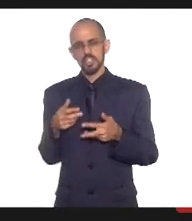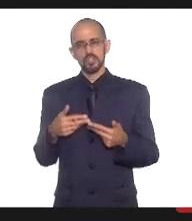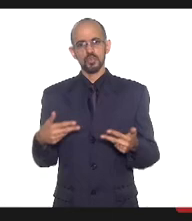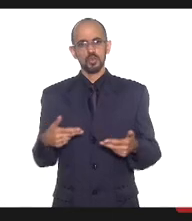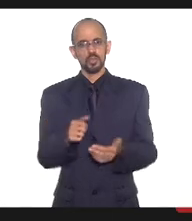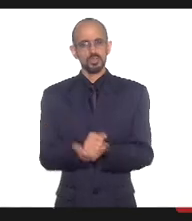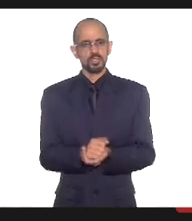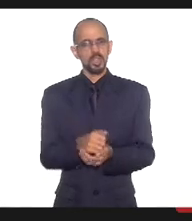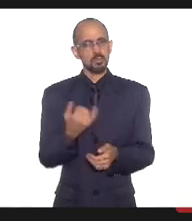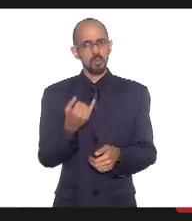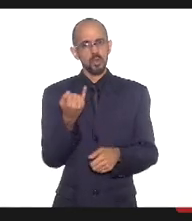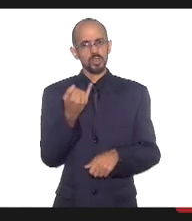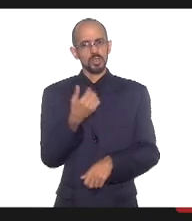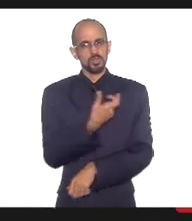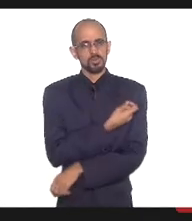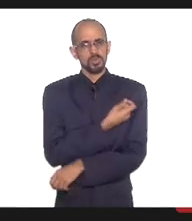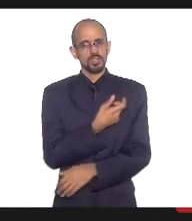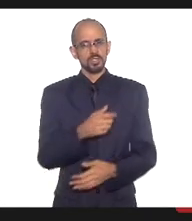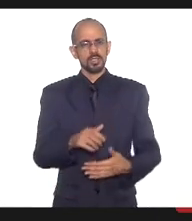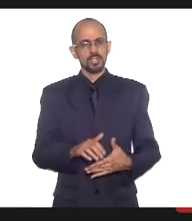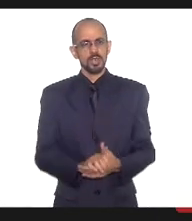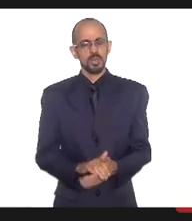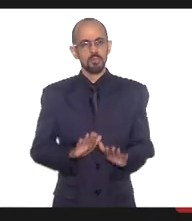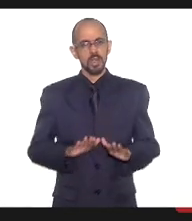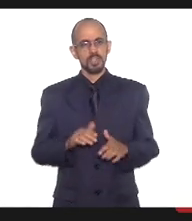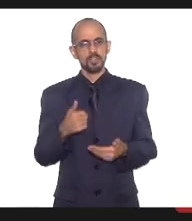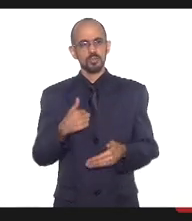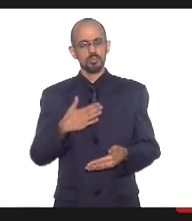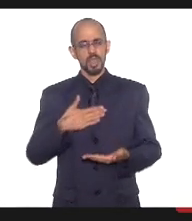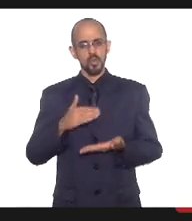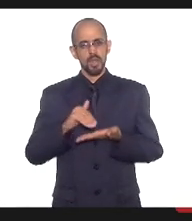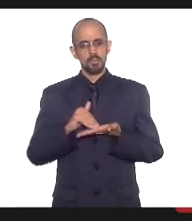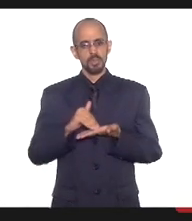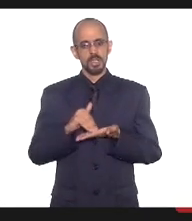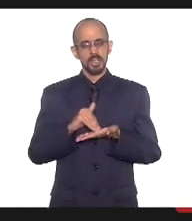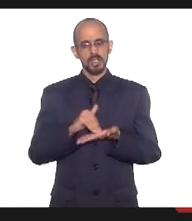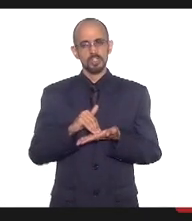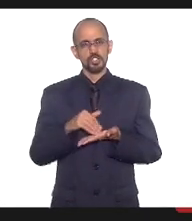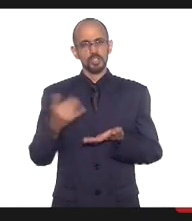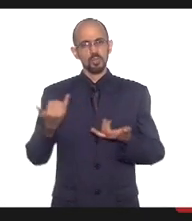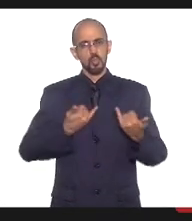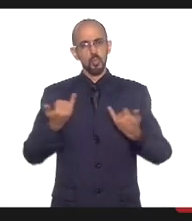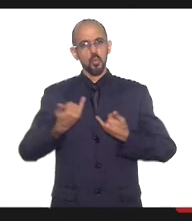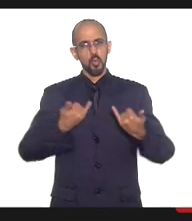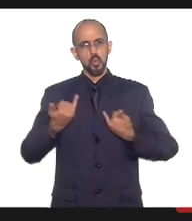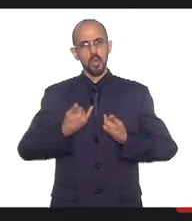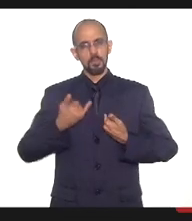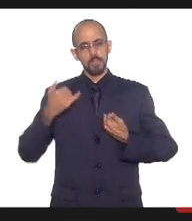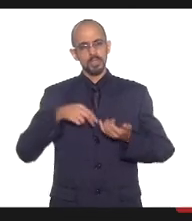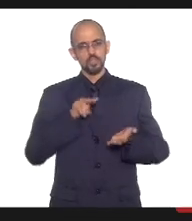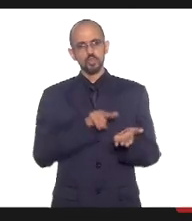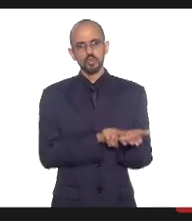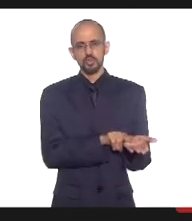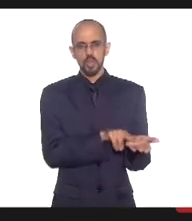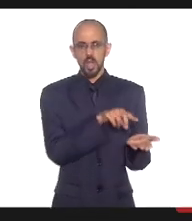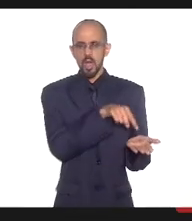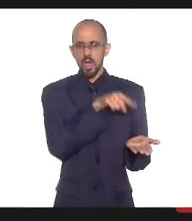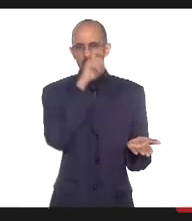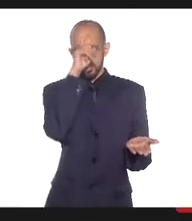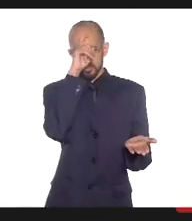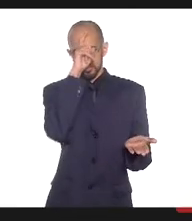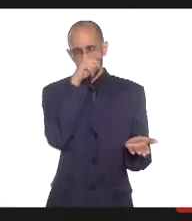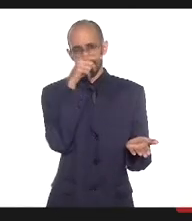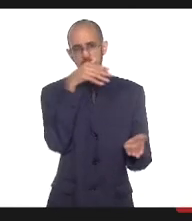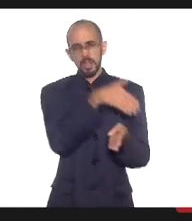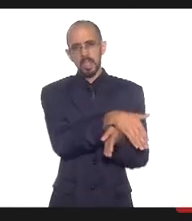priorizar a vacinação mas eu recebo no meu gabinete várias denúncias de paciente que entraram